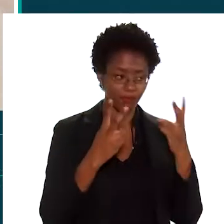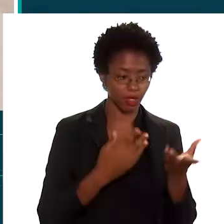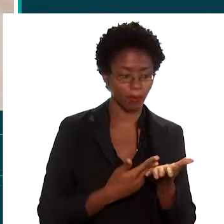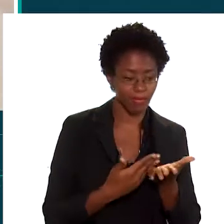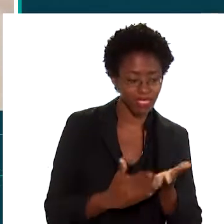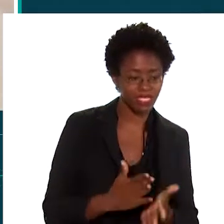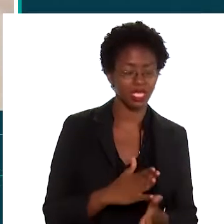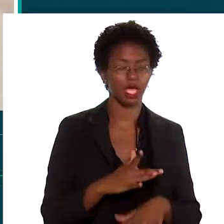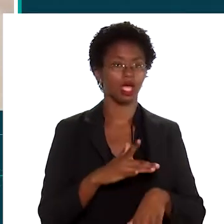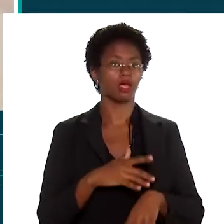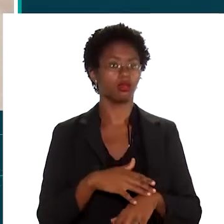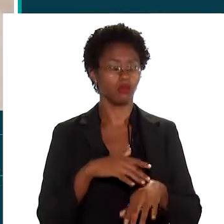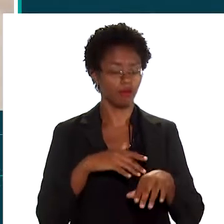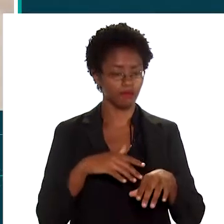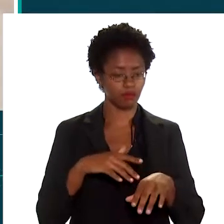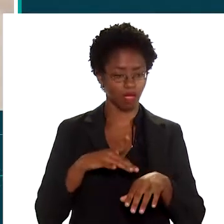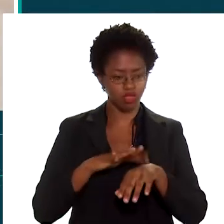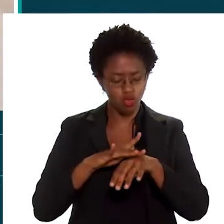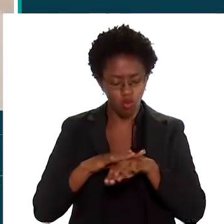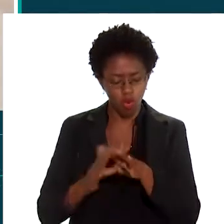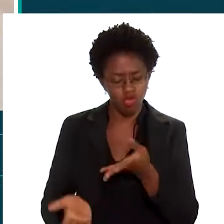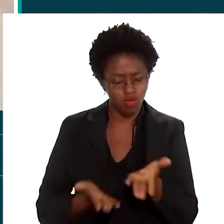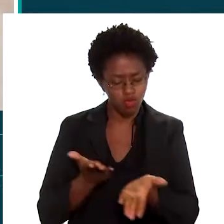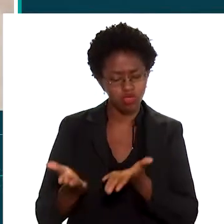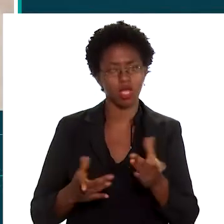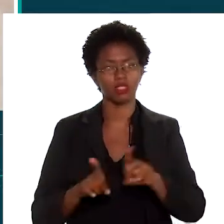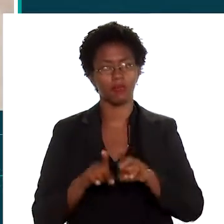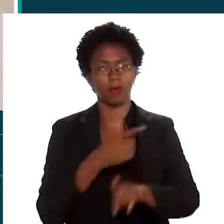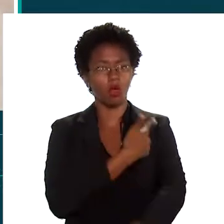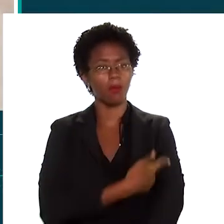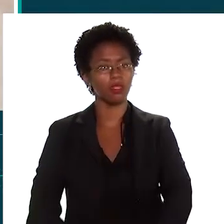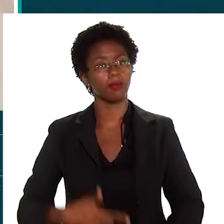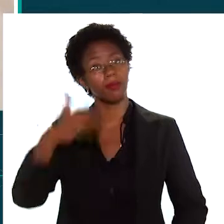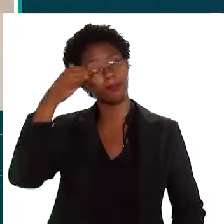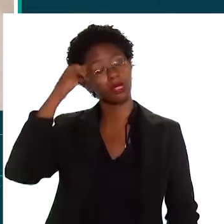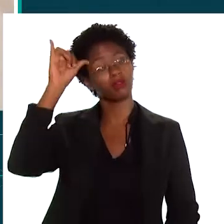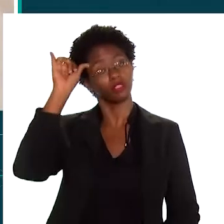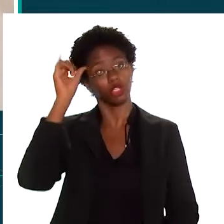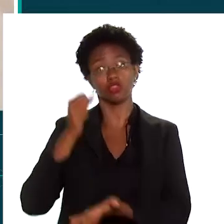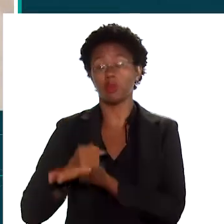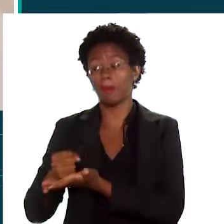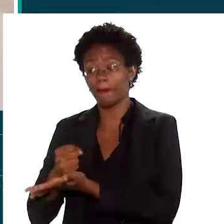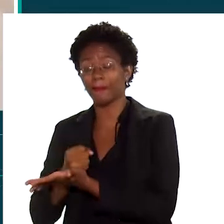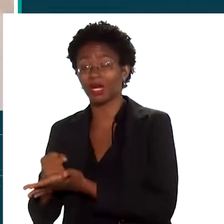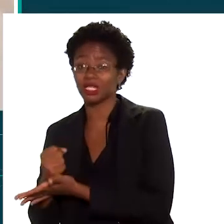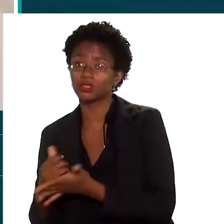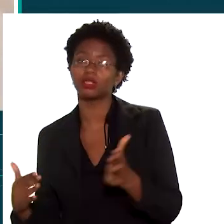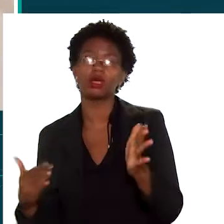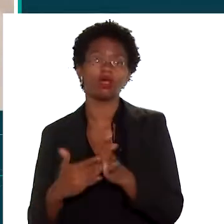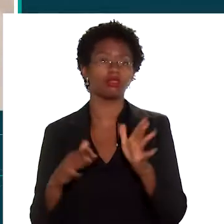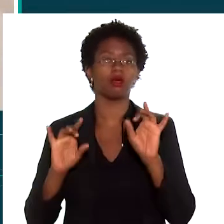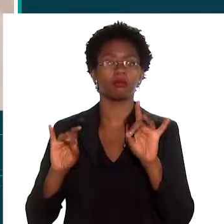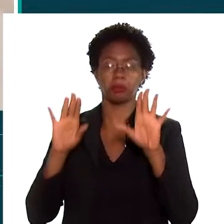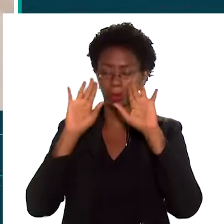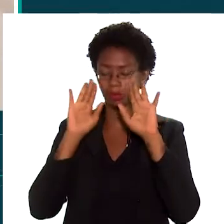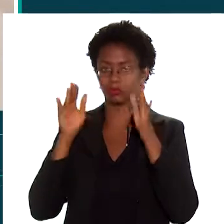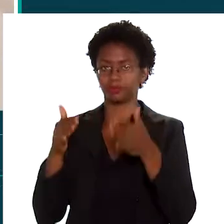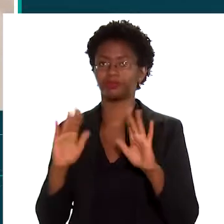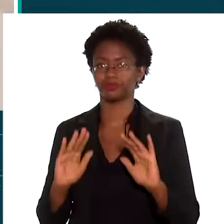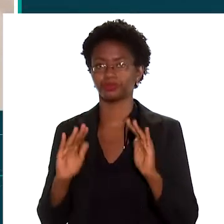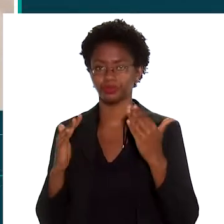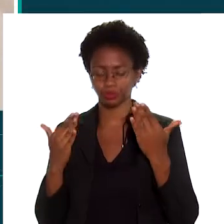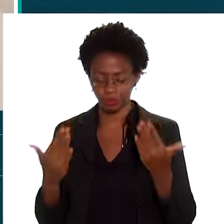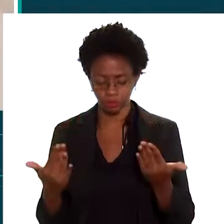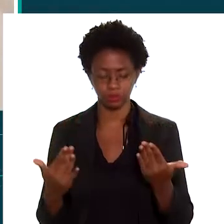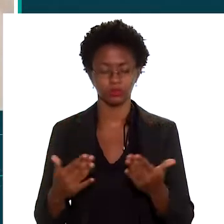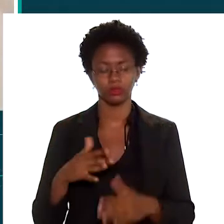doença, iniciar o seu comportamento preventivo. Então, desde o básico até a atenção mais